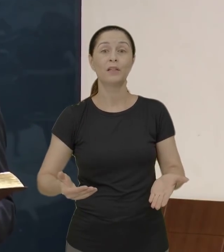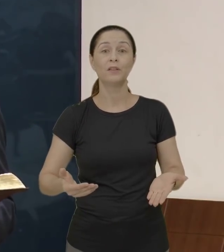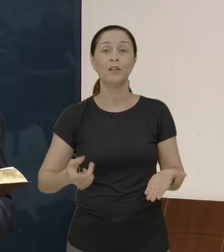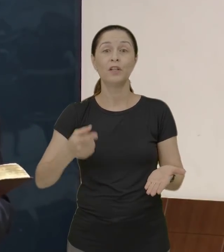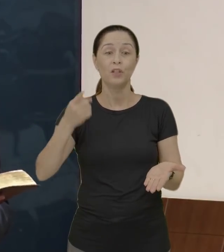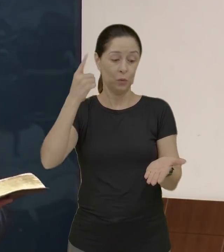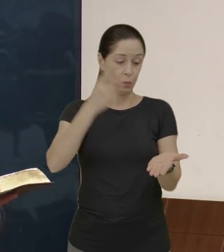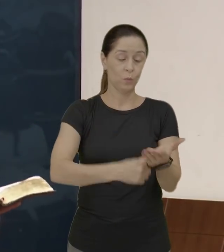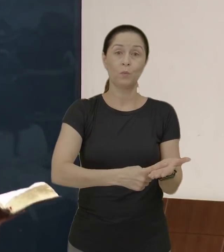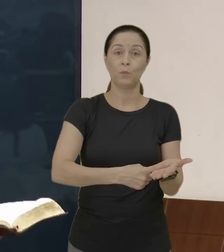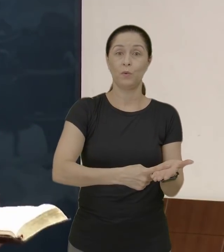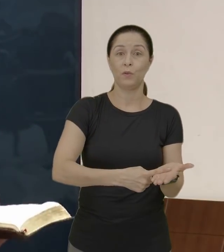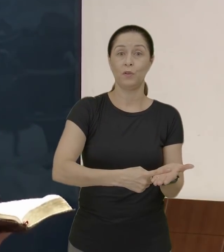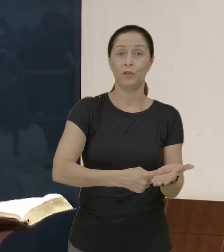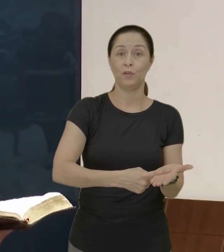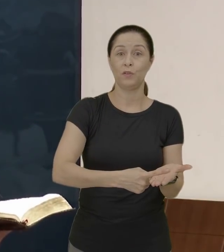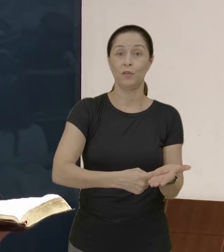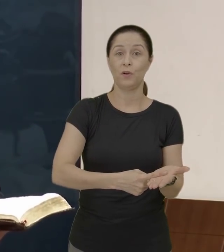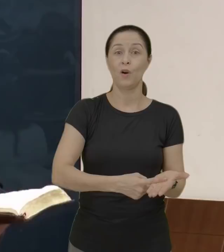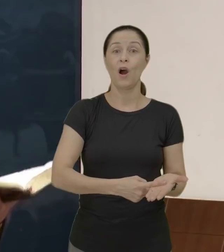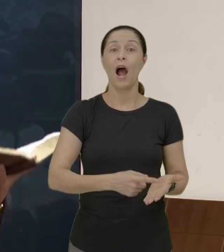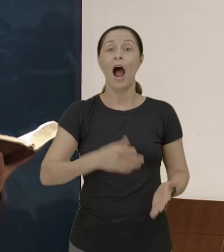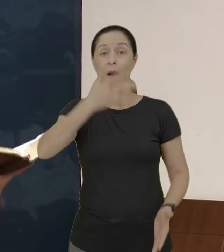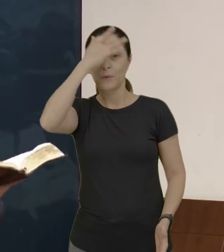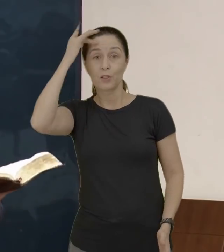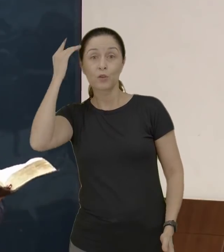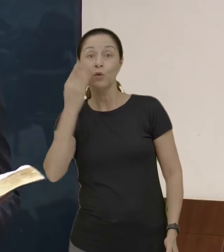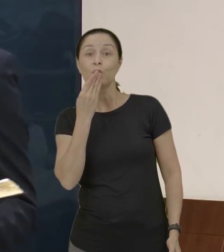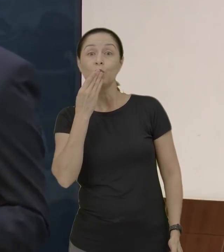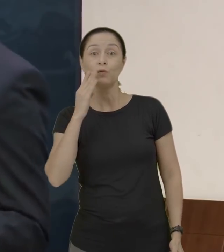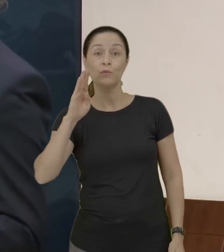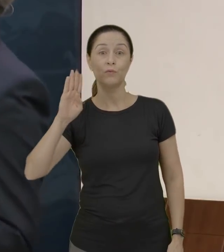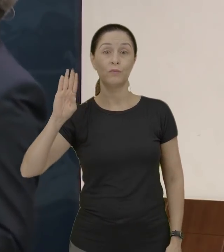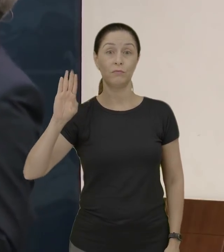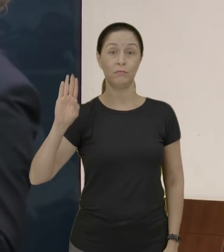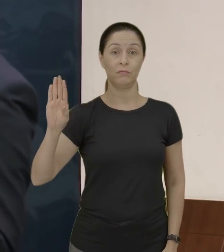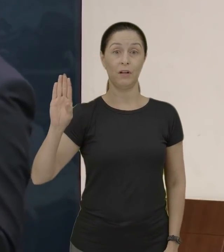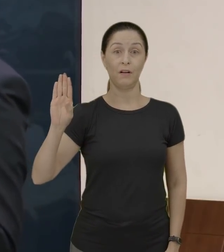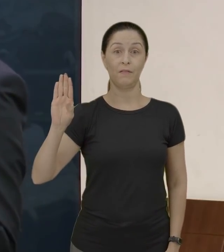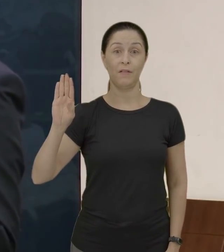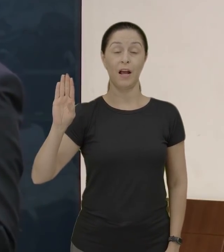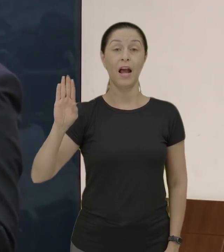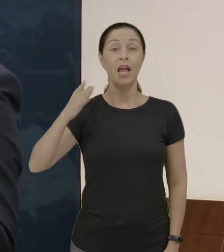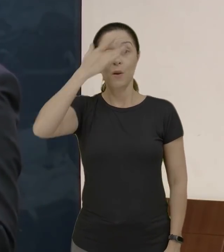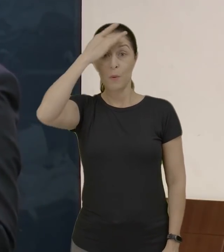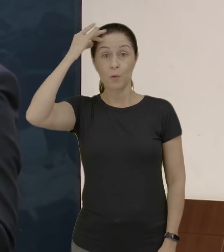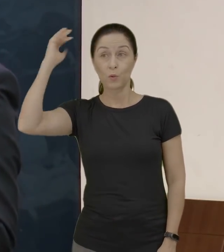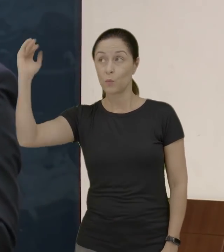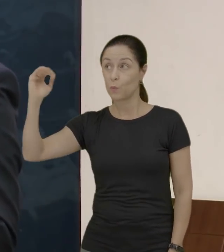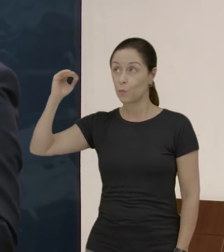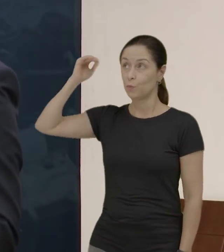compromisso, a pessoa fazia um juramento. Ao fazer um juramento, alguém maior do que ele